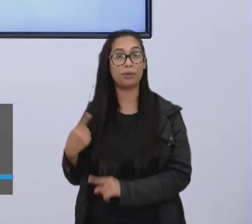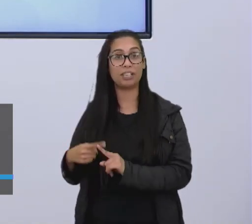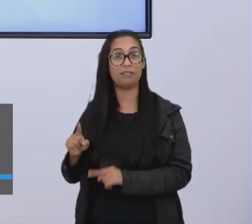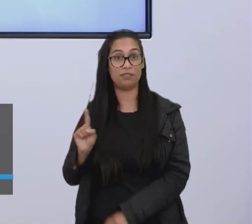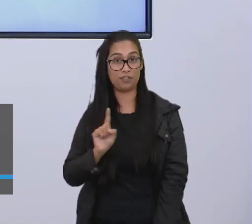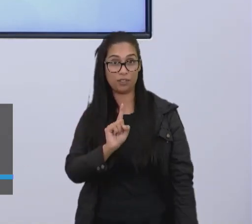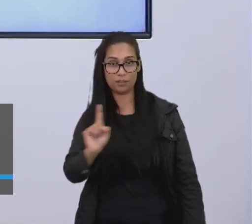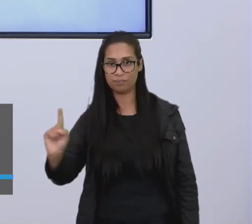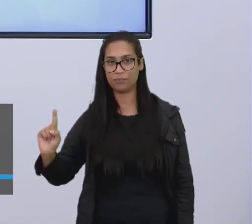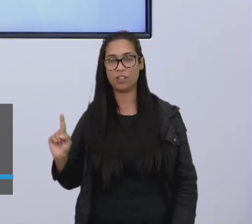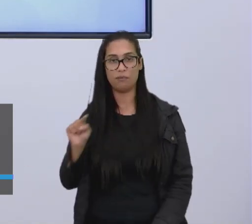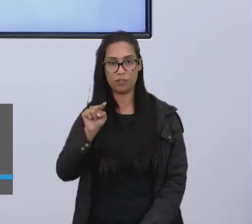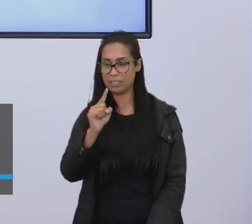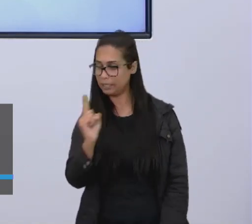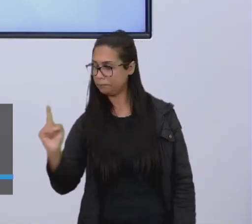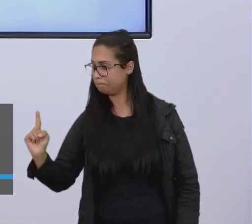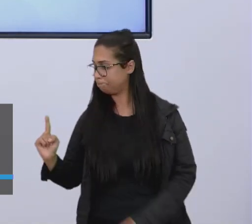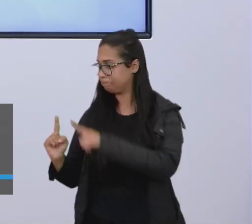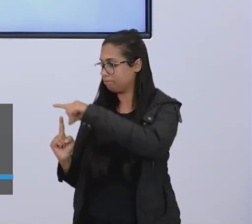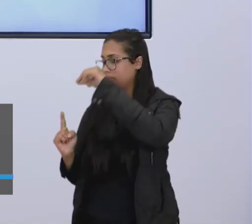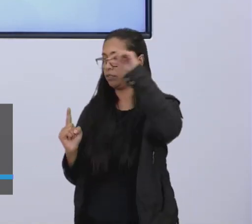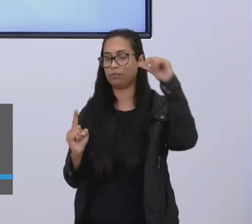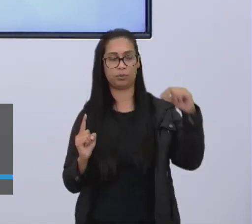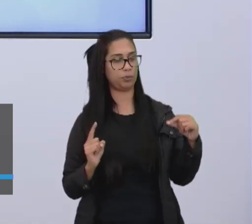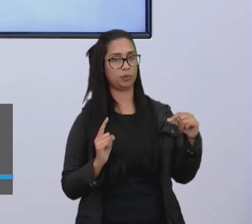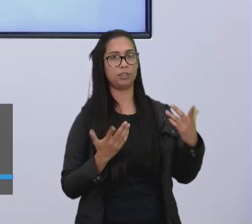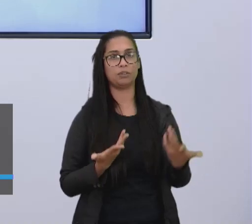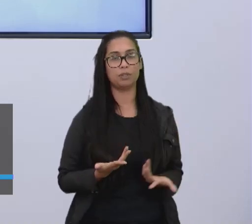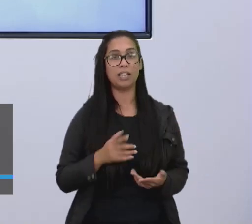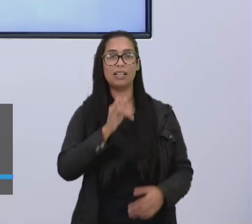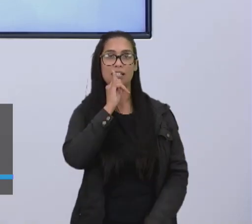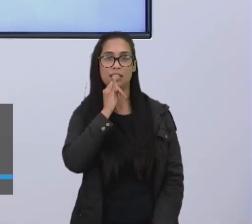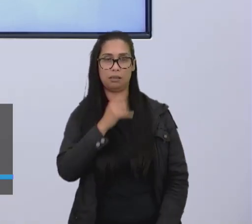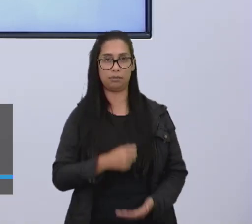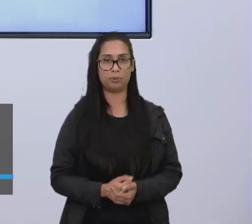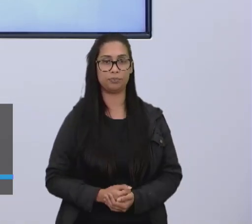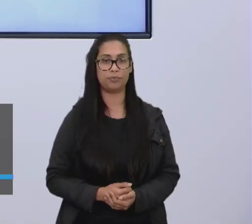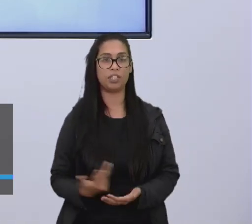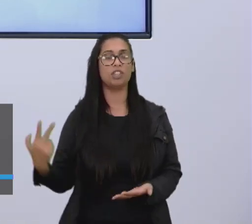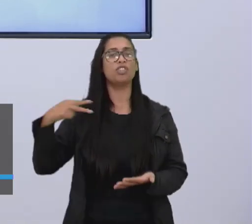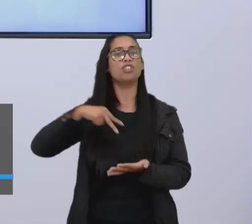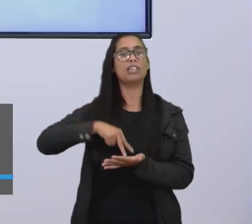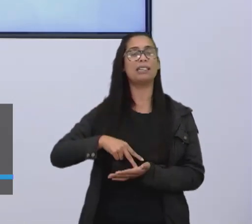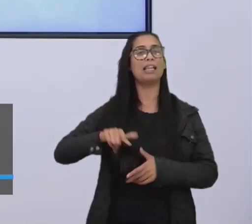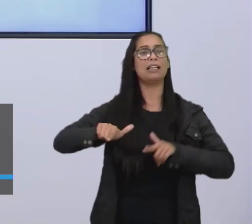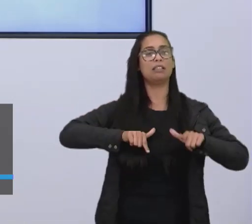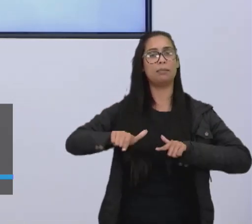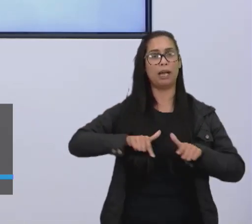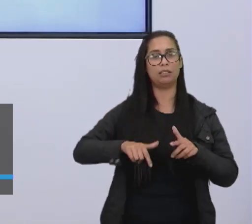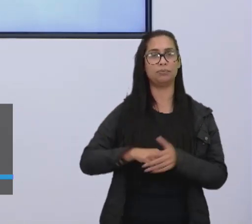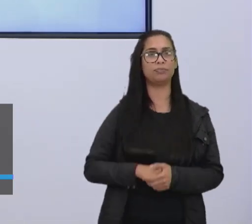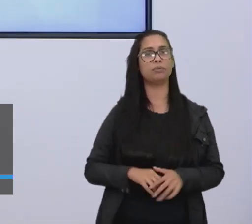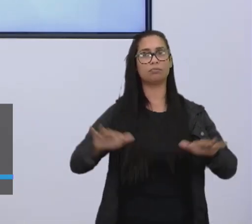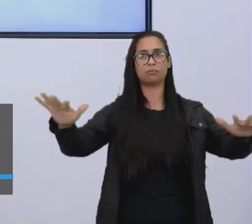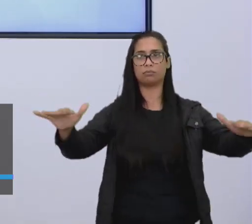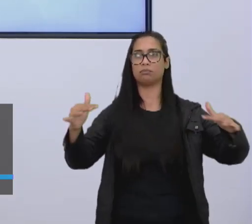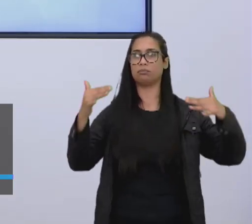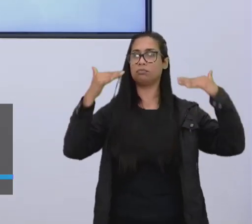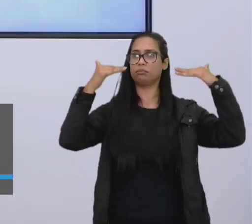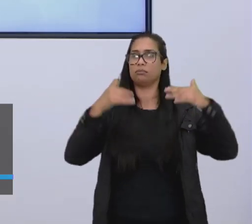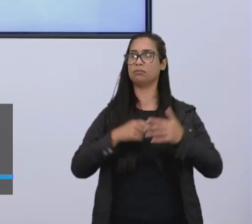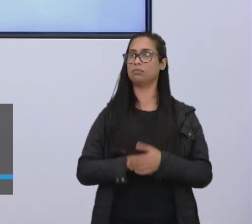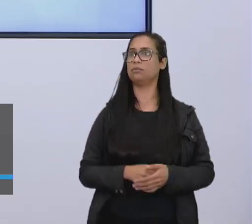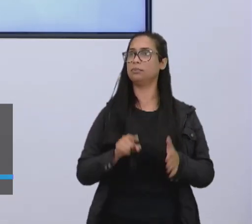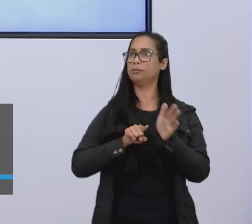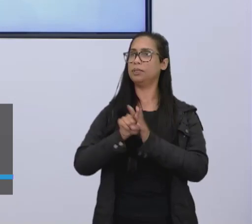tá? Mas assim, eu venho trabalhar. Aí as pessoas olham pra mim exatamente como eu estou. Aí as pessoas chegam pra